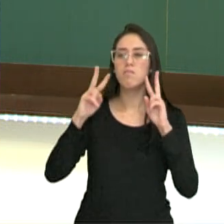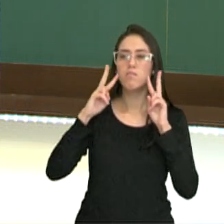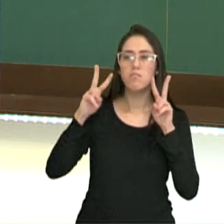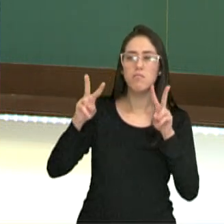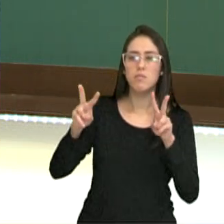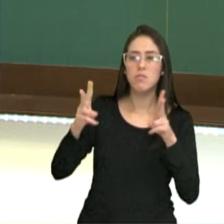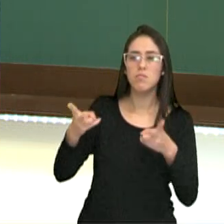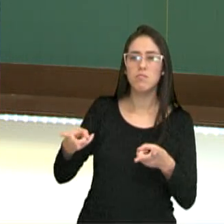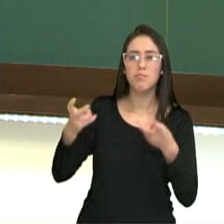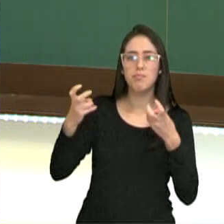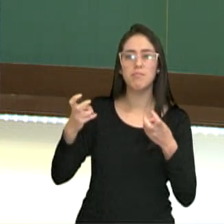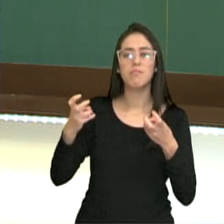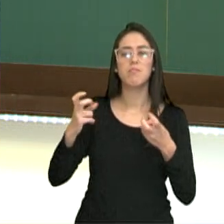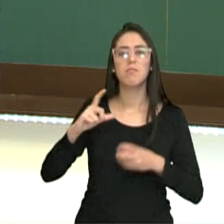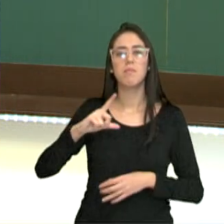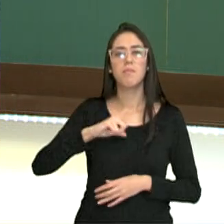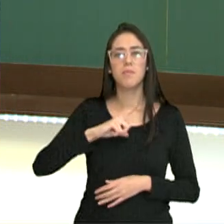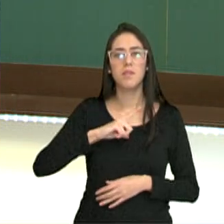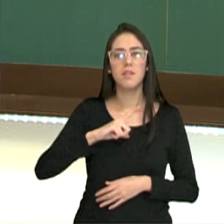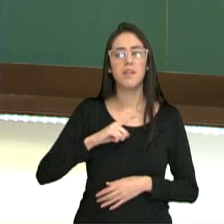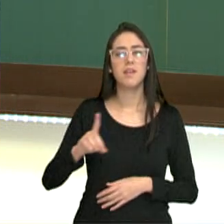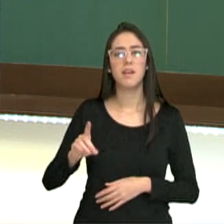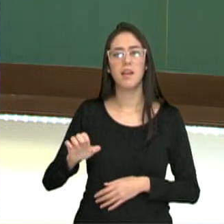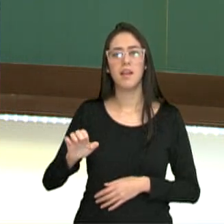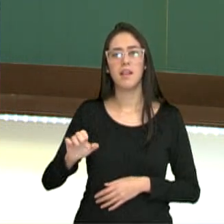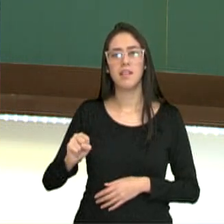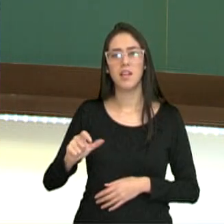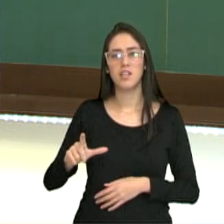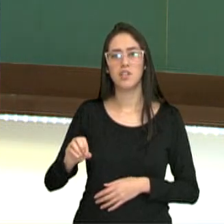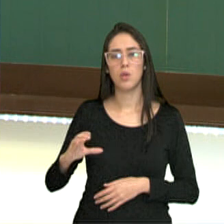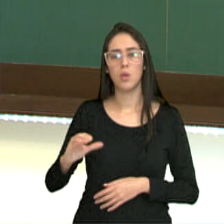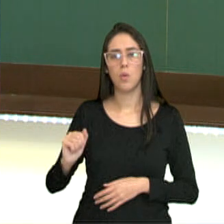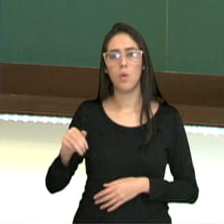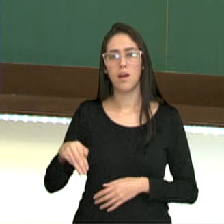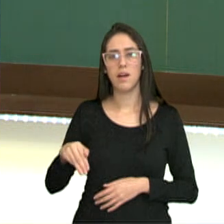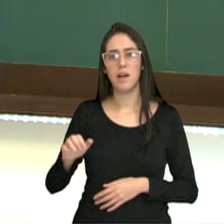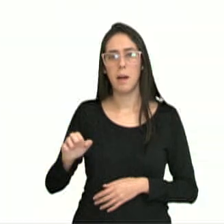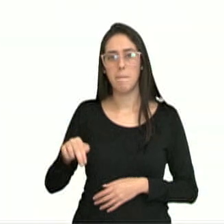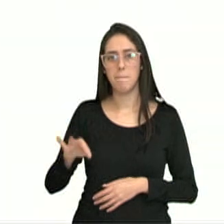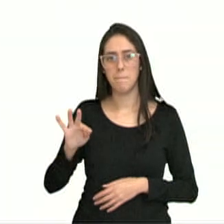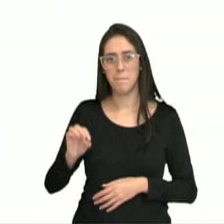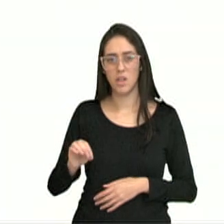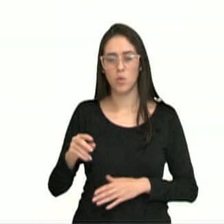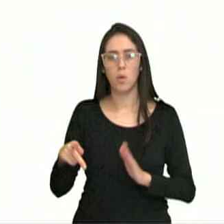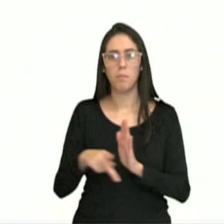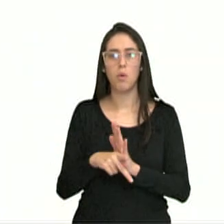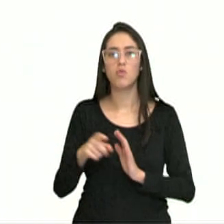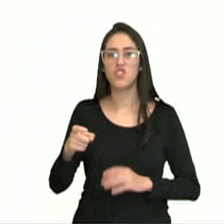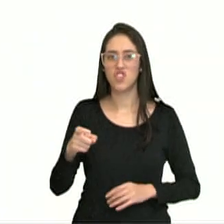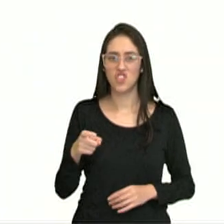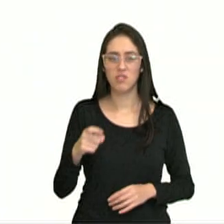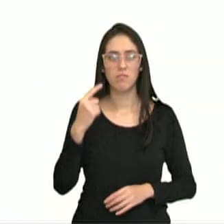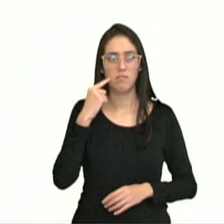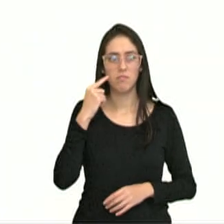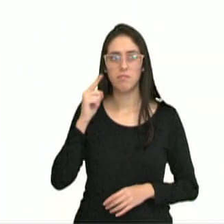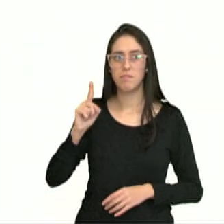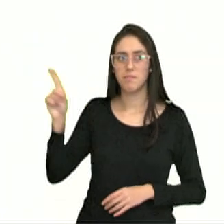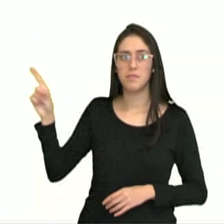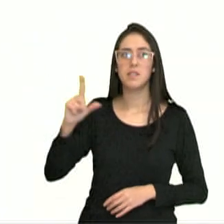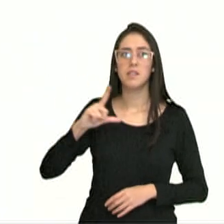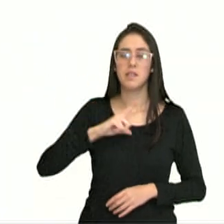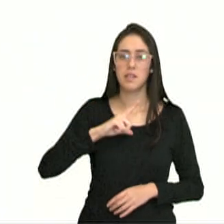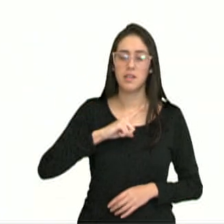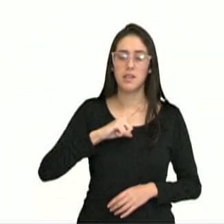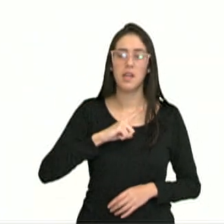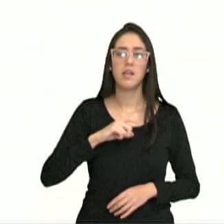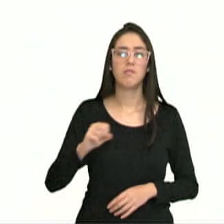o deslocamento sobre o eixo x. Então, aqui nós temos a nossa função seno de x